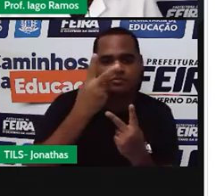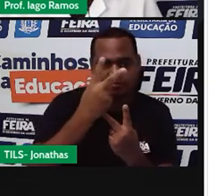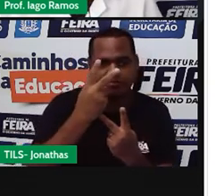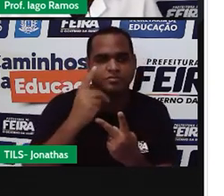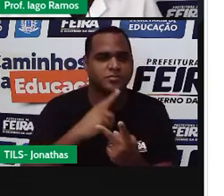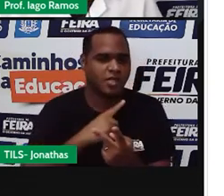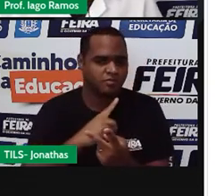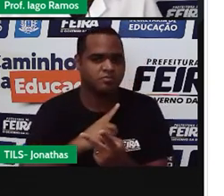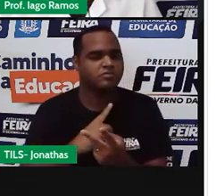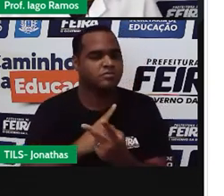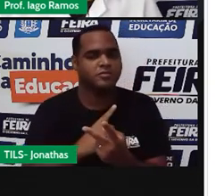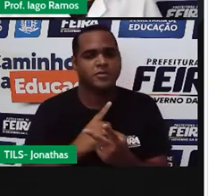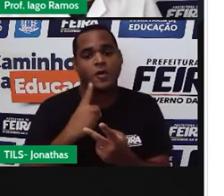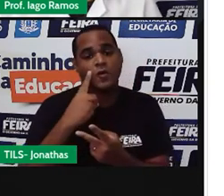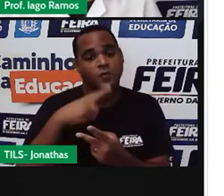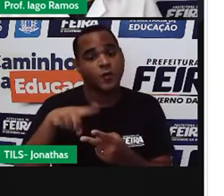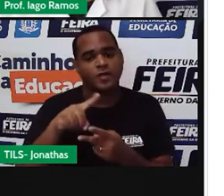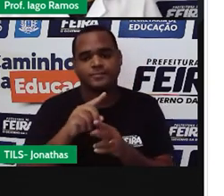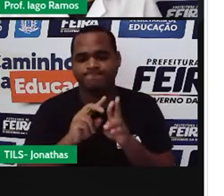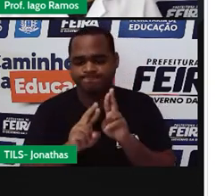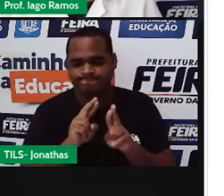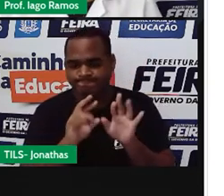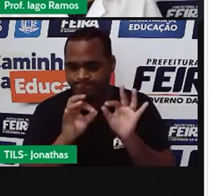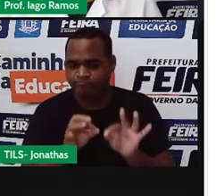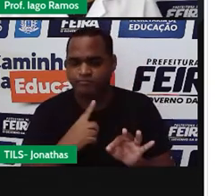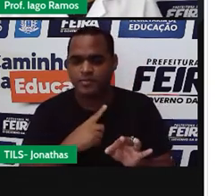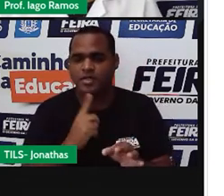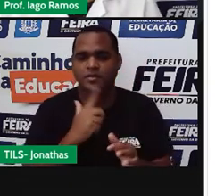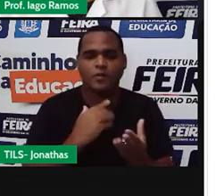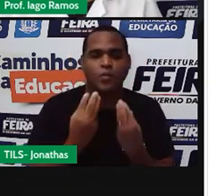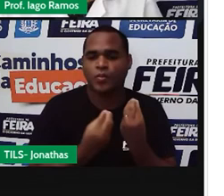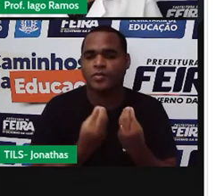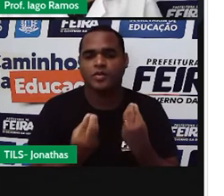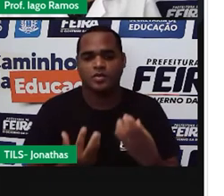a resolver por elas